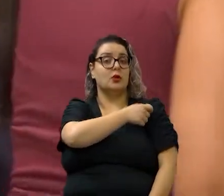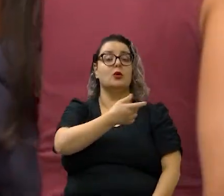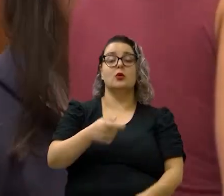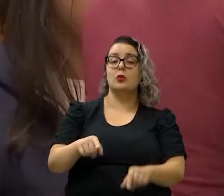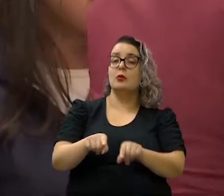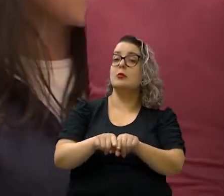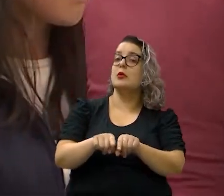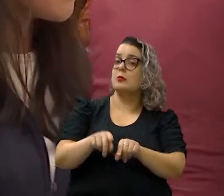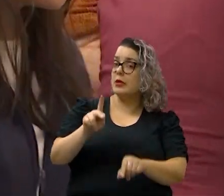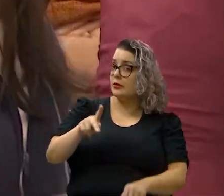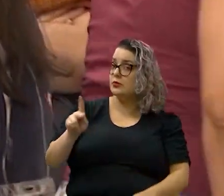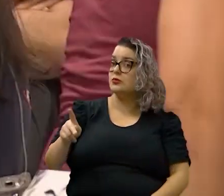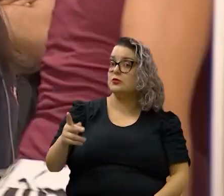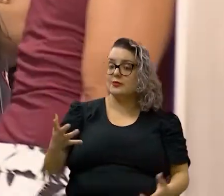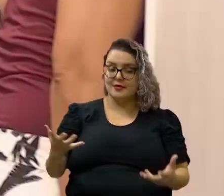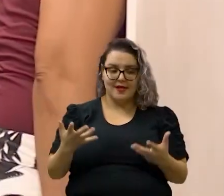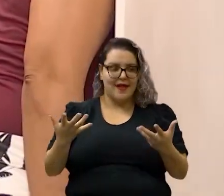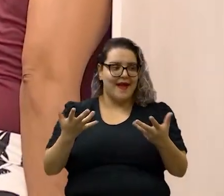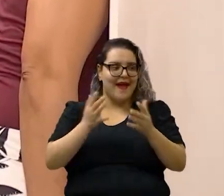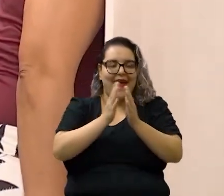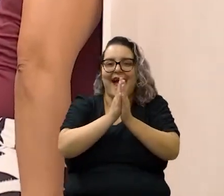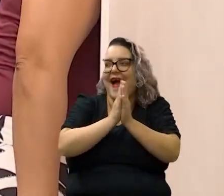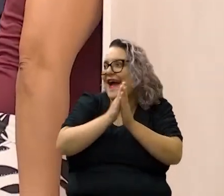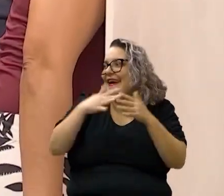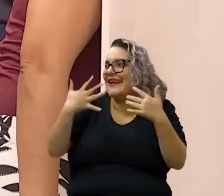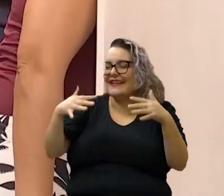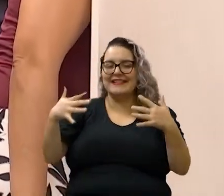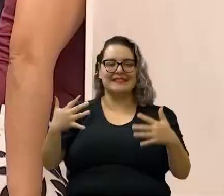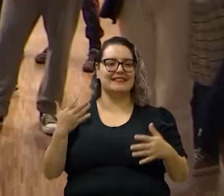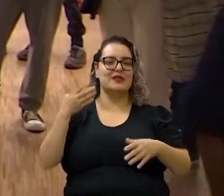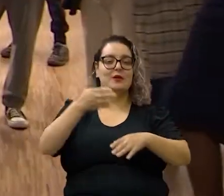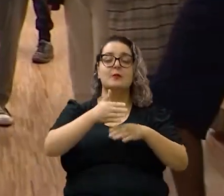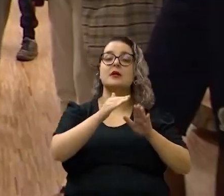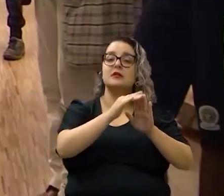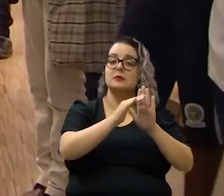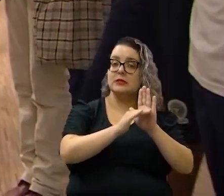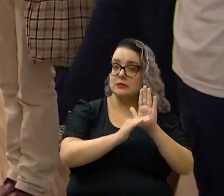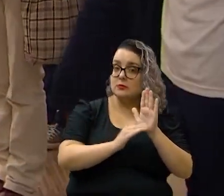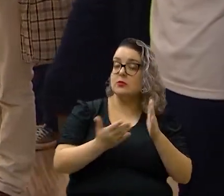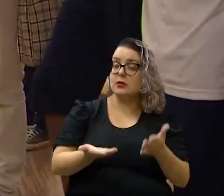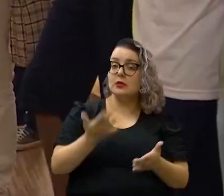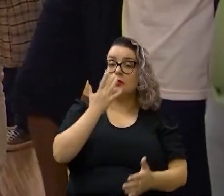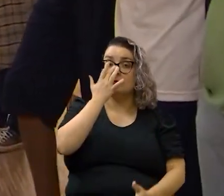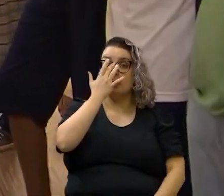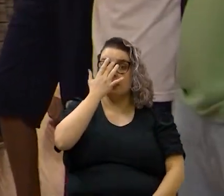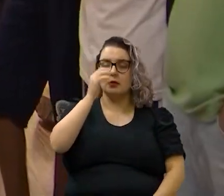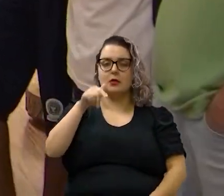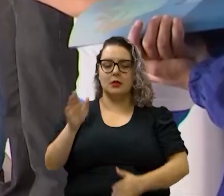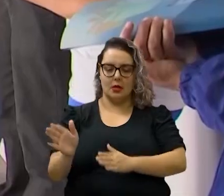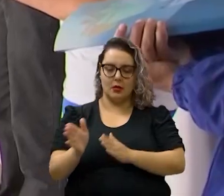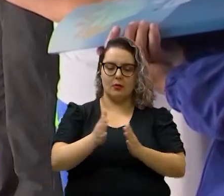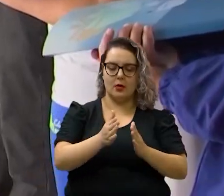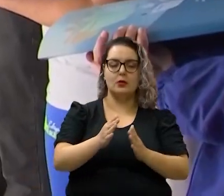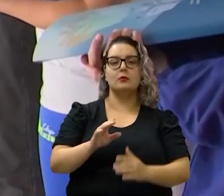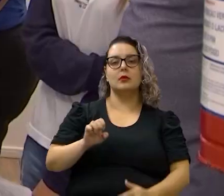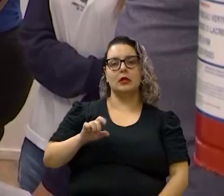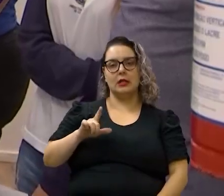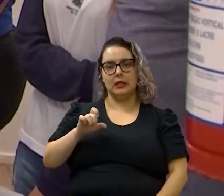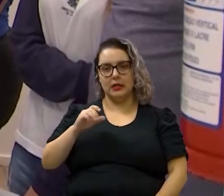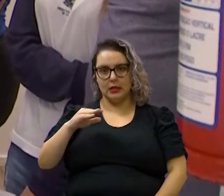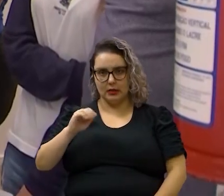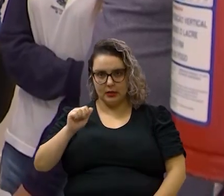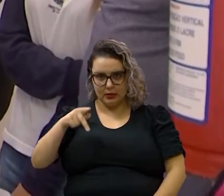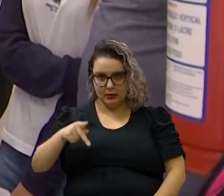Estudantes dos alunos quanto dos professores né em participarem desse programa que é conduzido pela